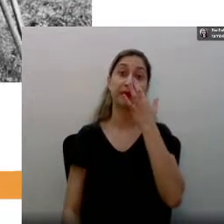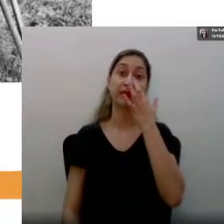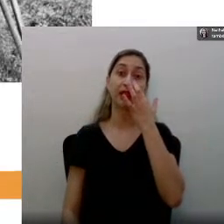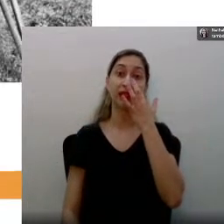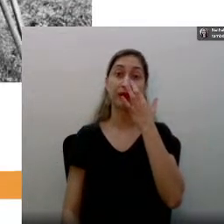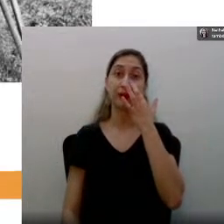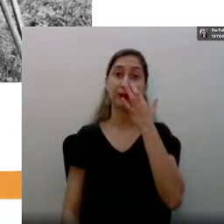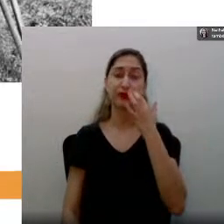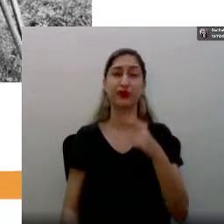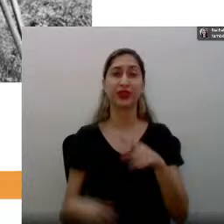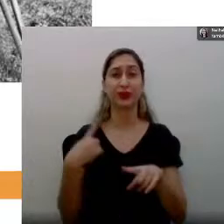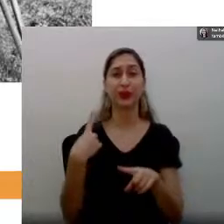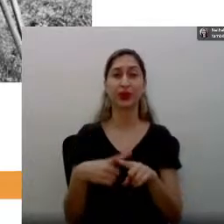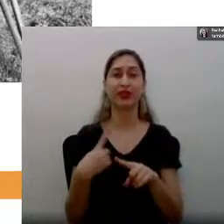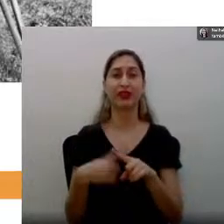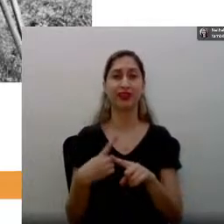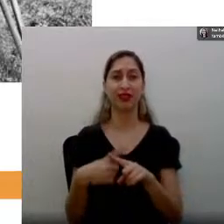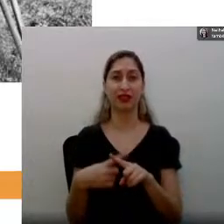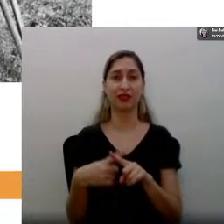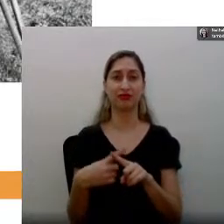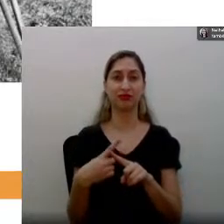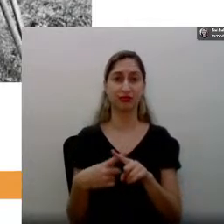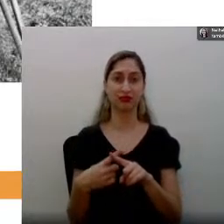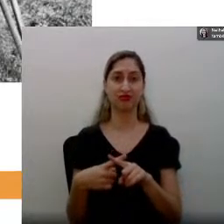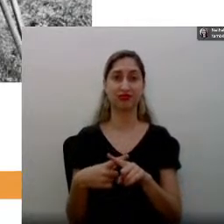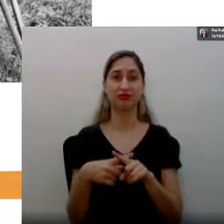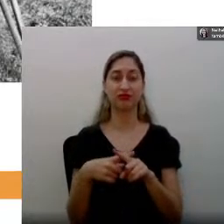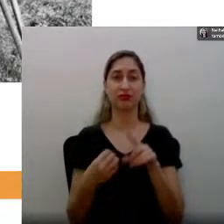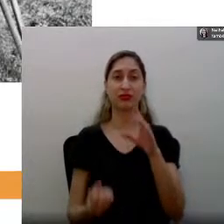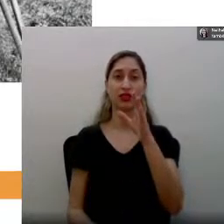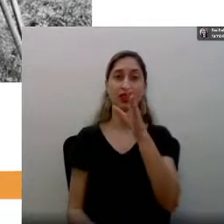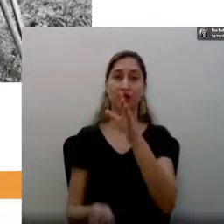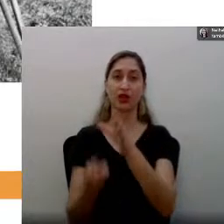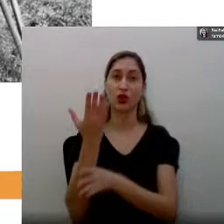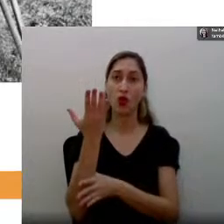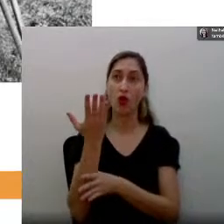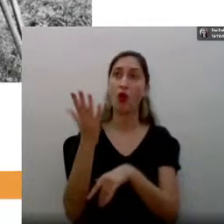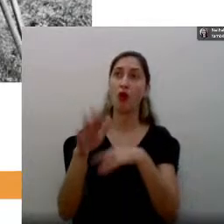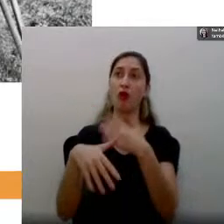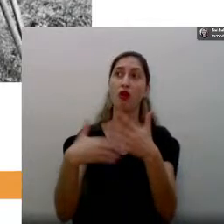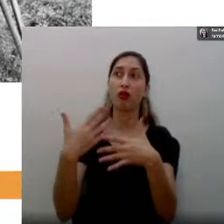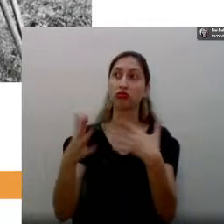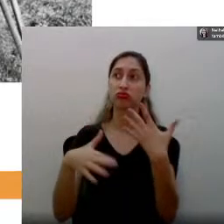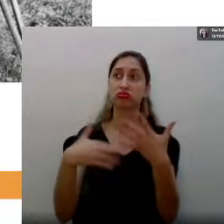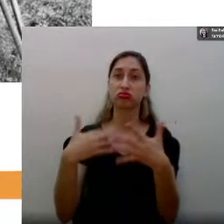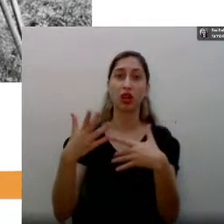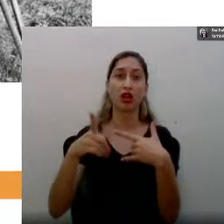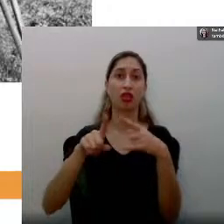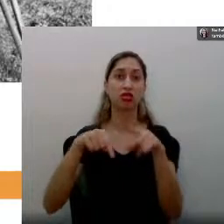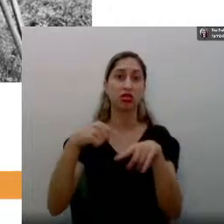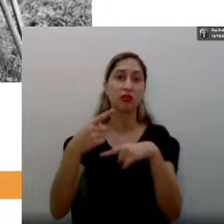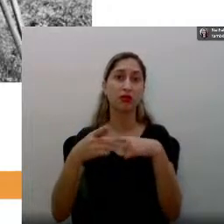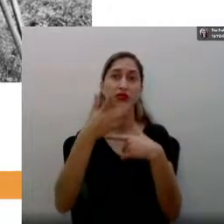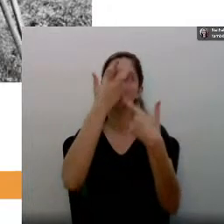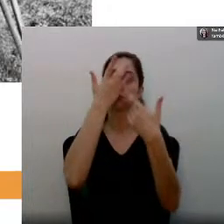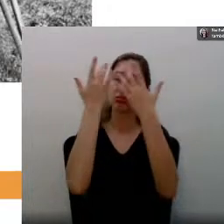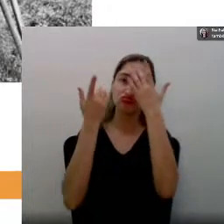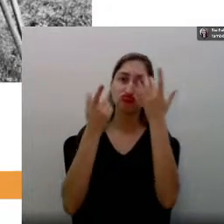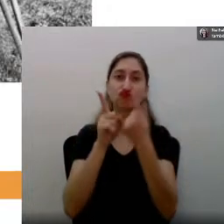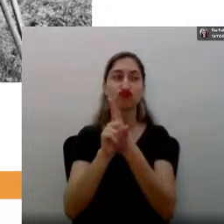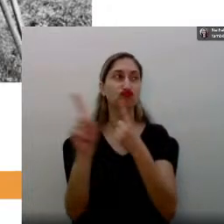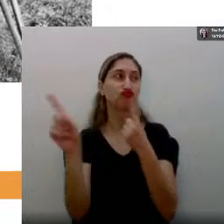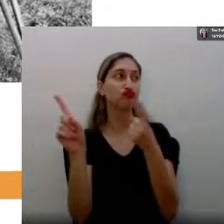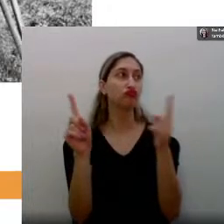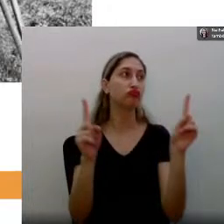foi formado e ficou naquele naquela onda né daquele Eclipse logo depois as pessoas foram se afastando e